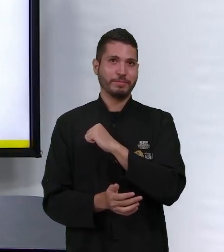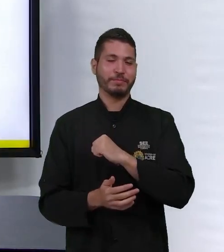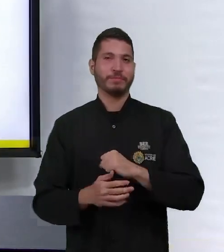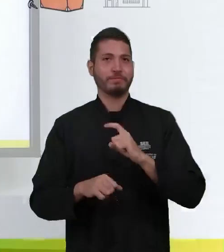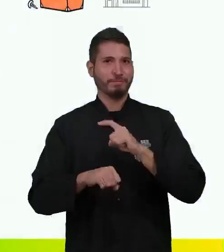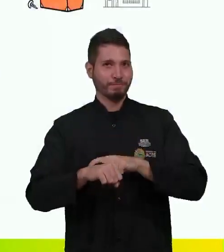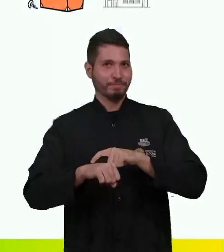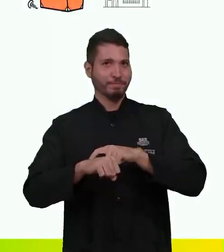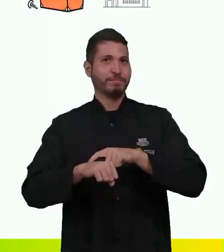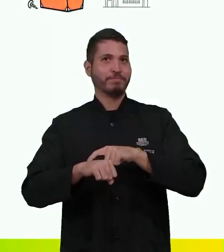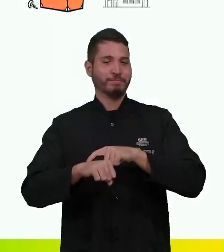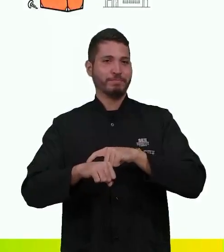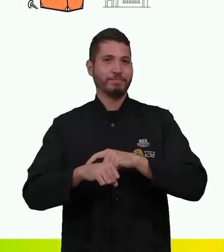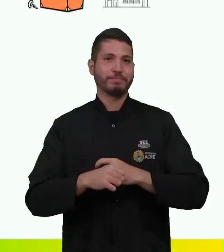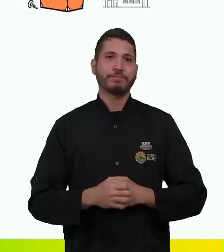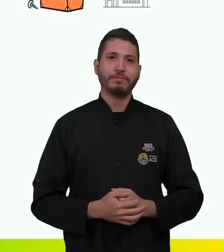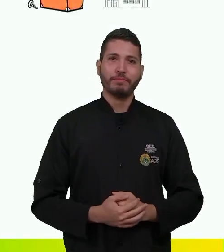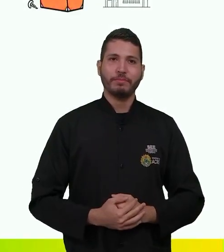Continuando,